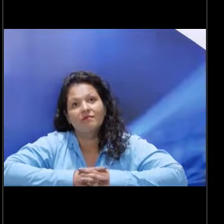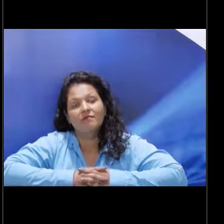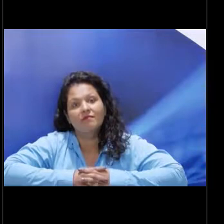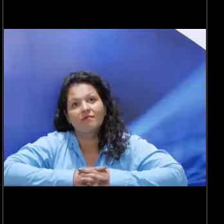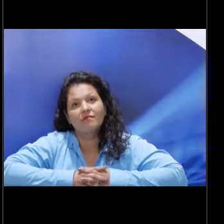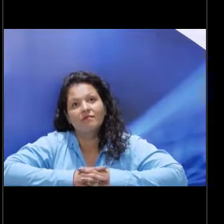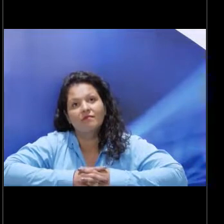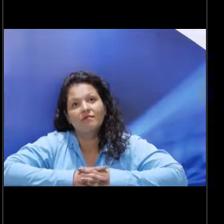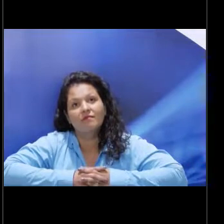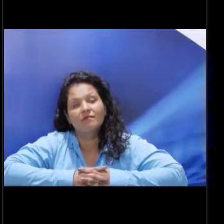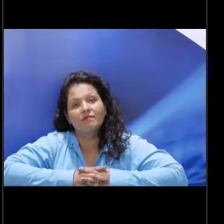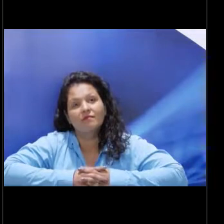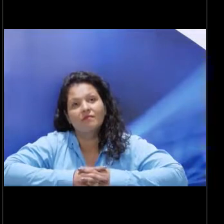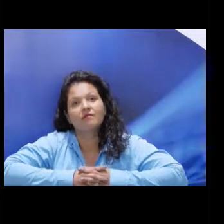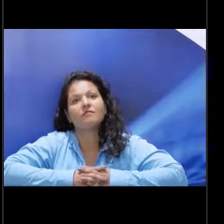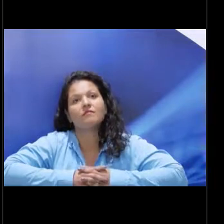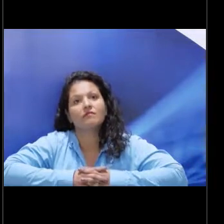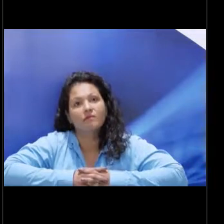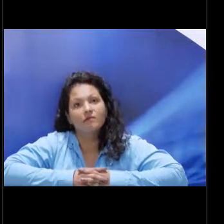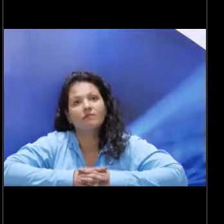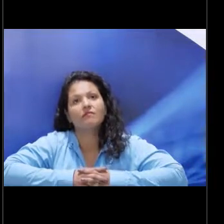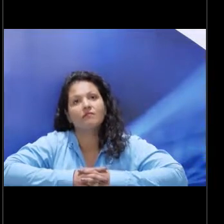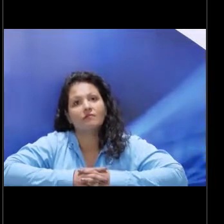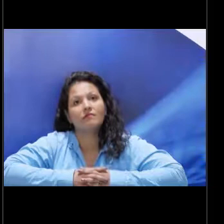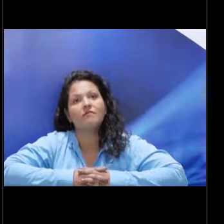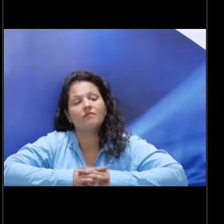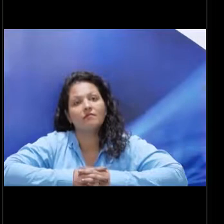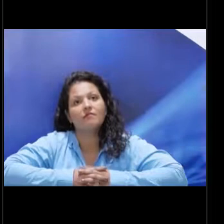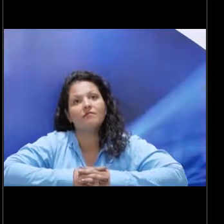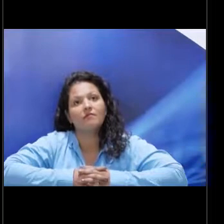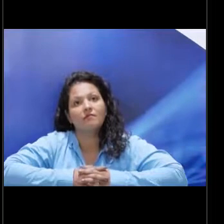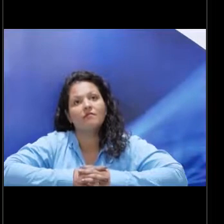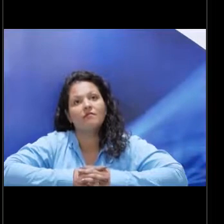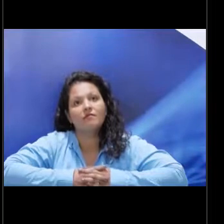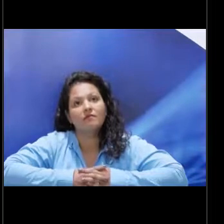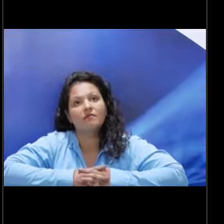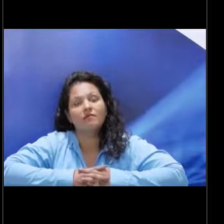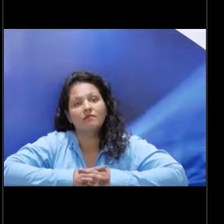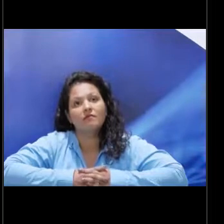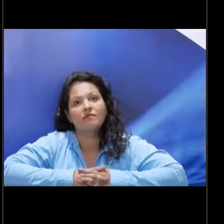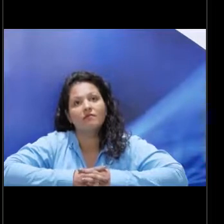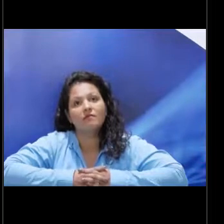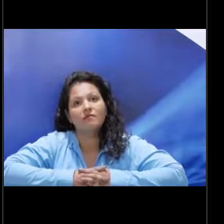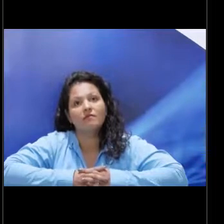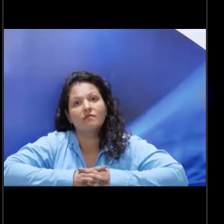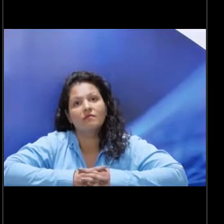que meu silo seja grande, que ele seja aí bastante comprido. Tá bom?